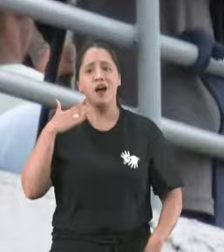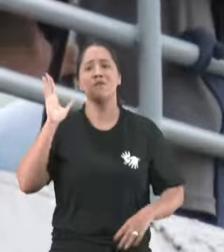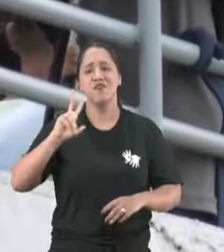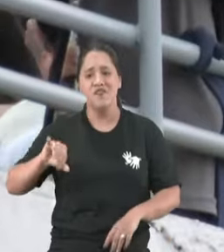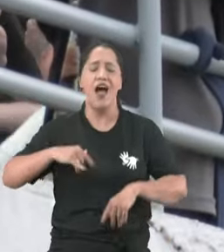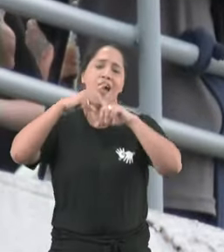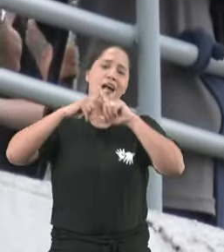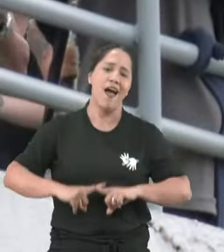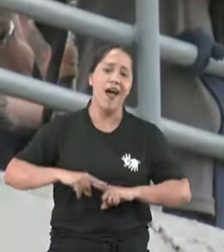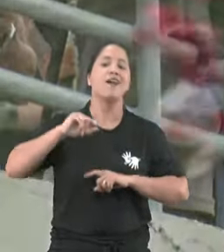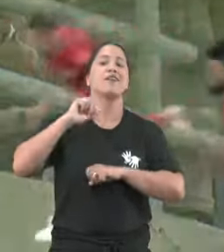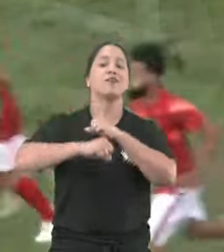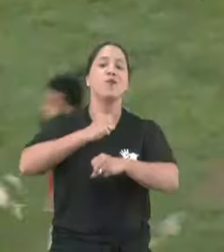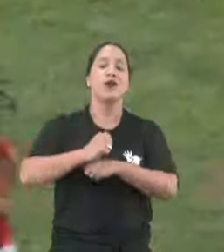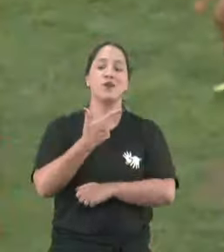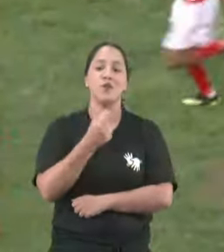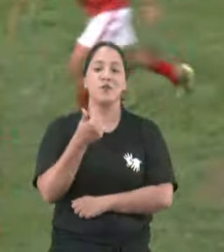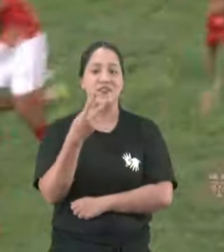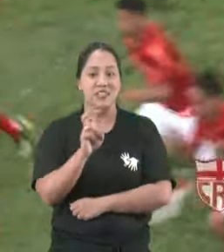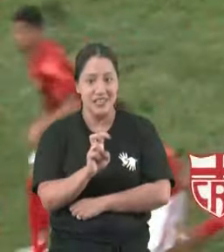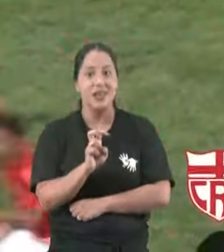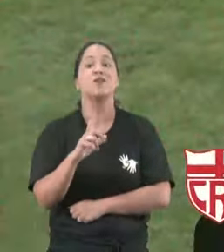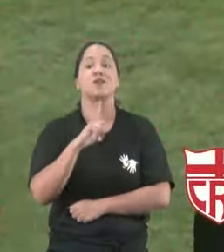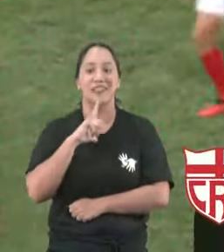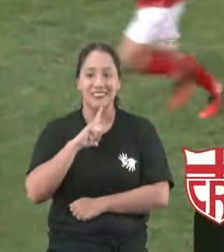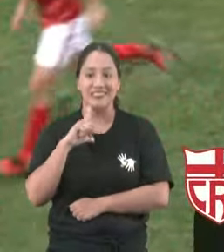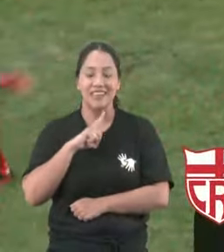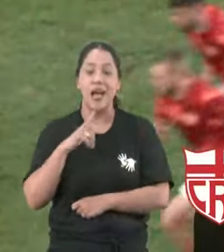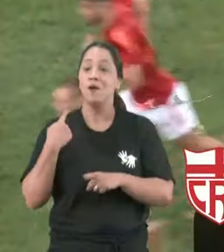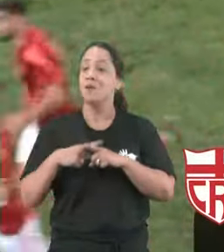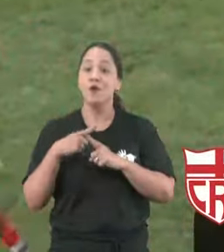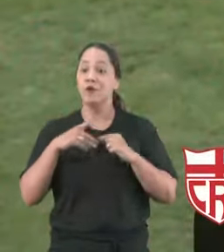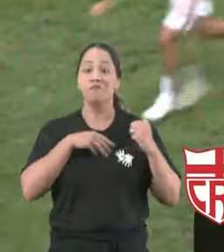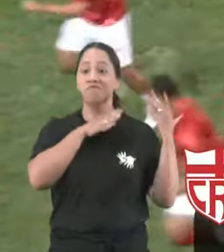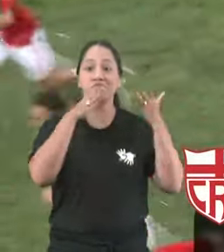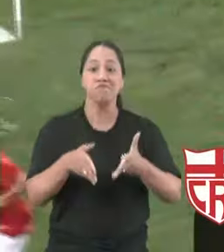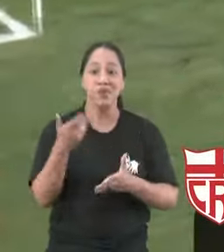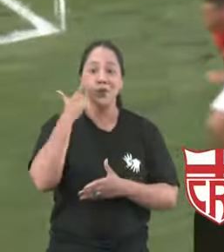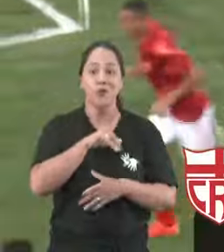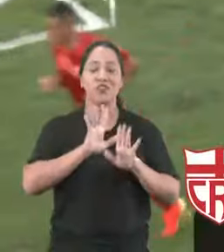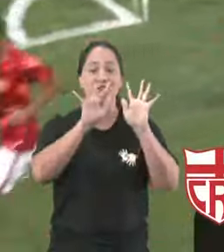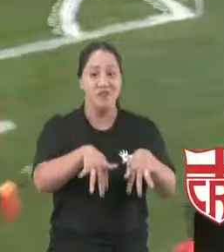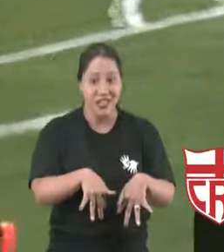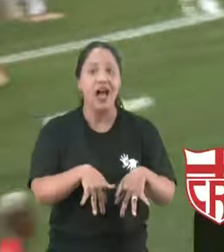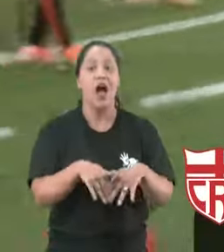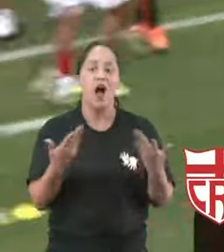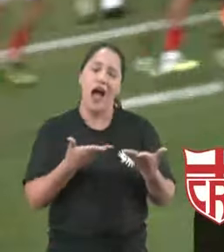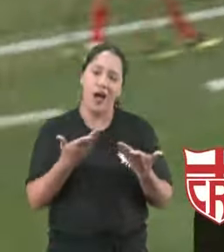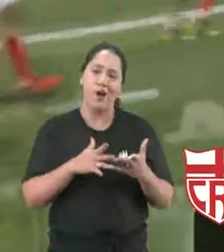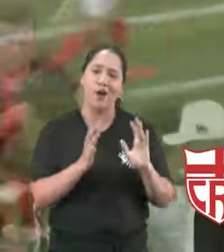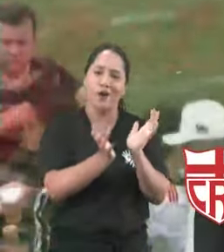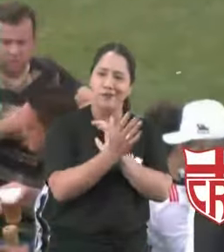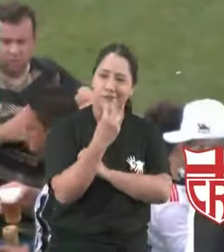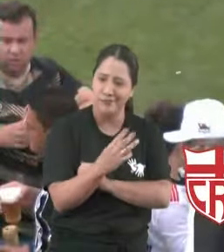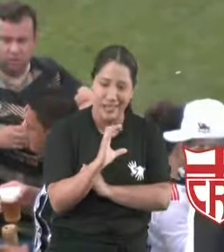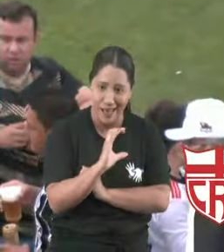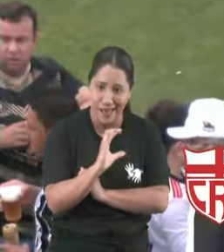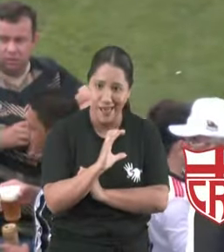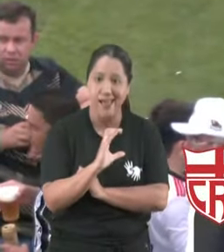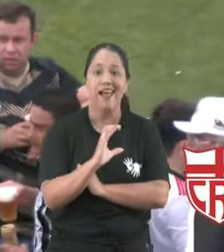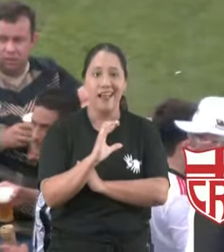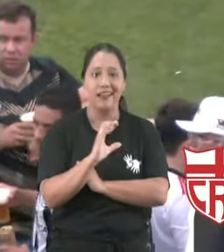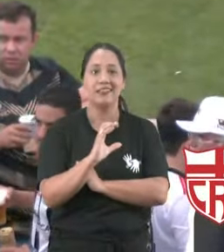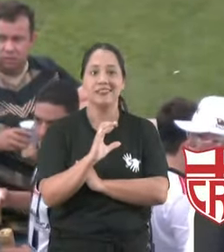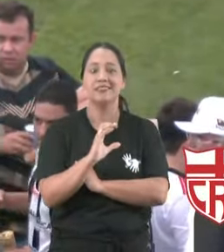em 2025. Com a chegada do CSA à final, CSA hoje na Série C, o Penedense não teria